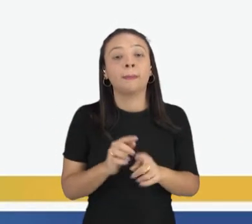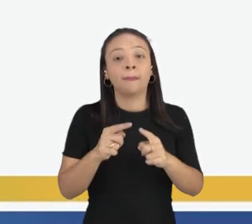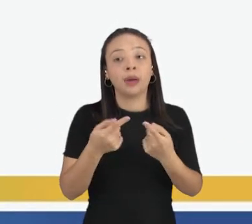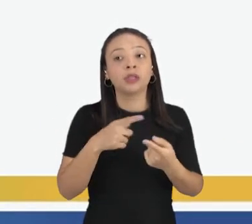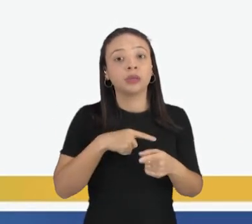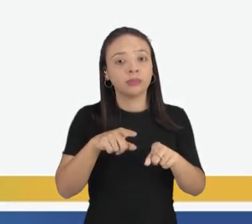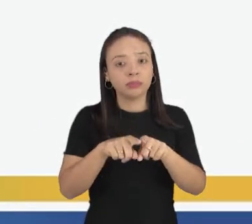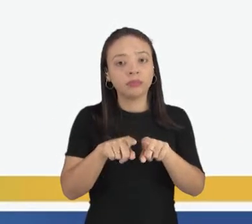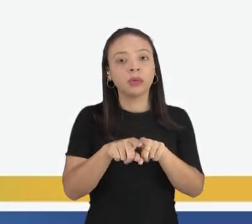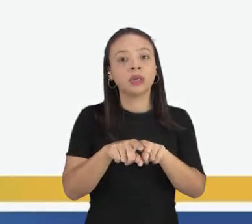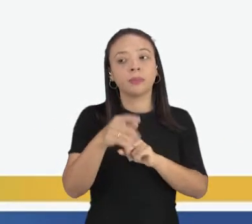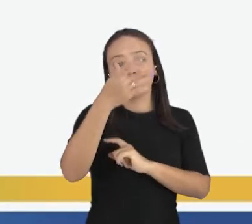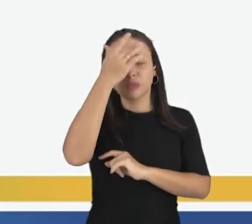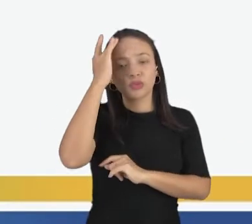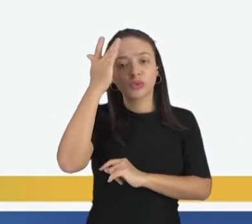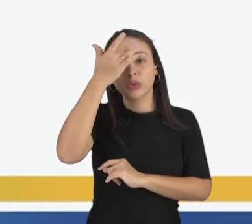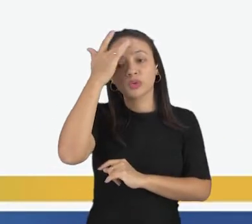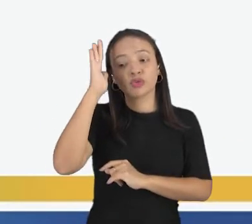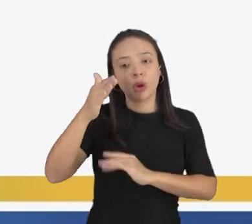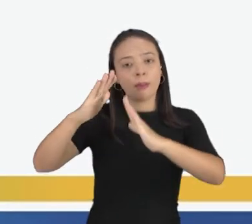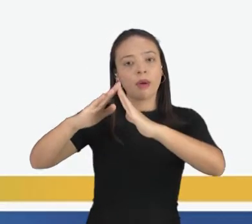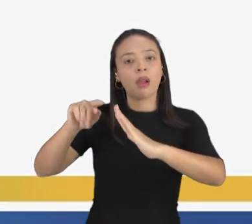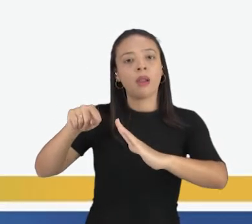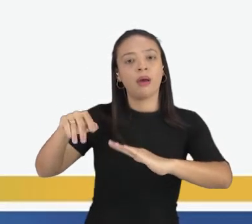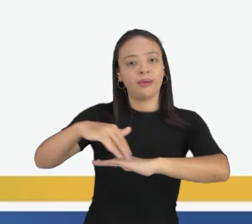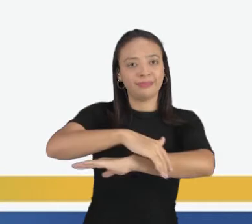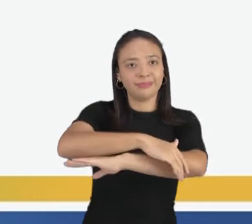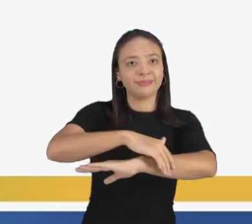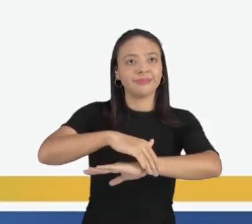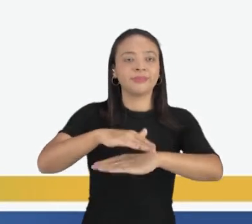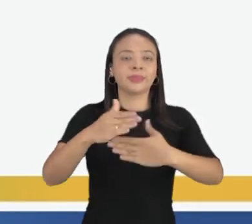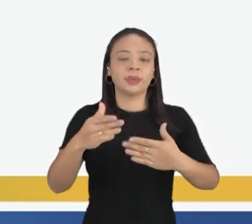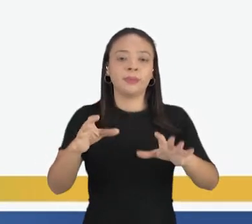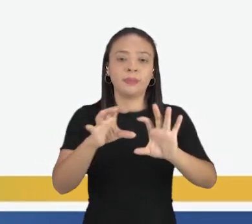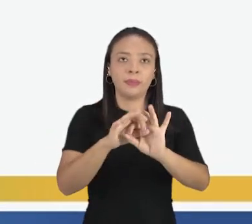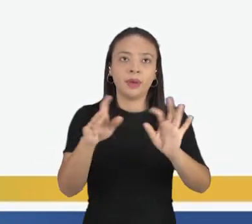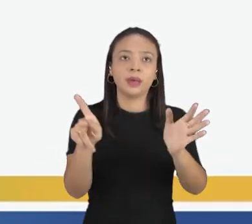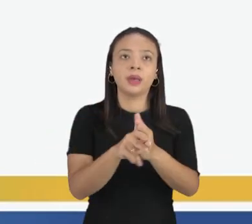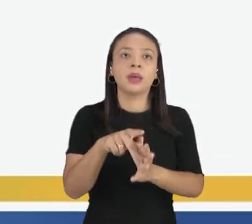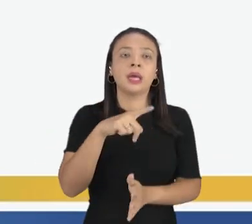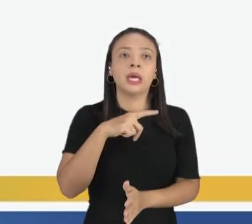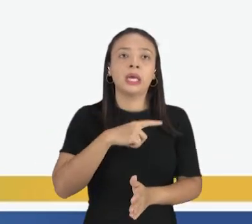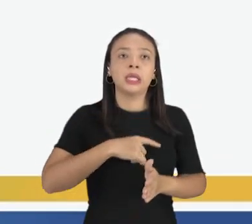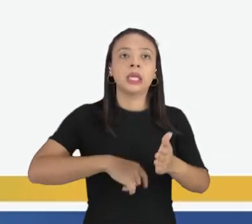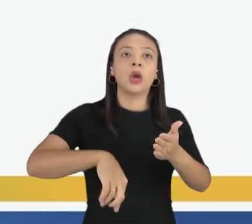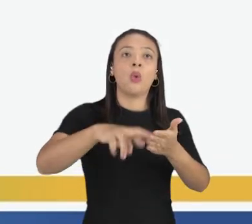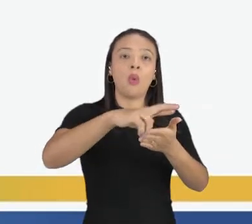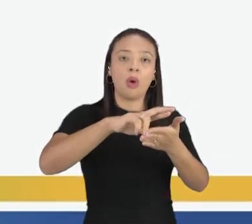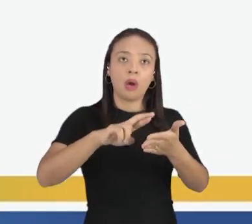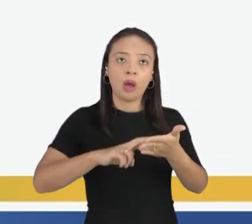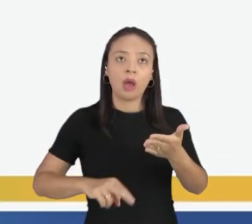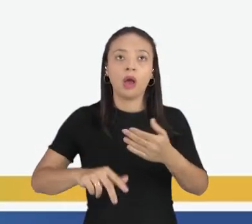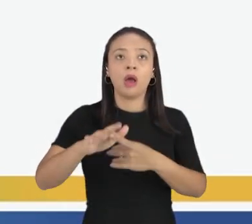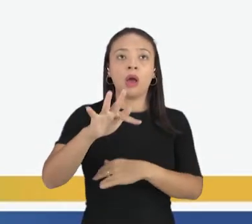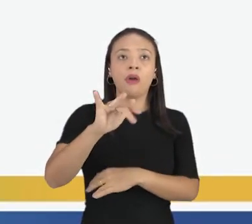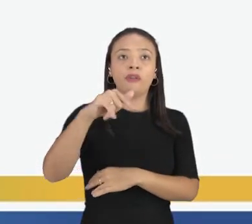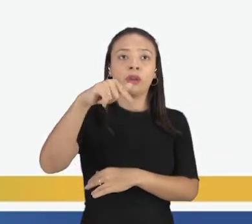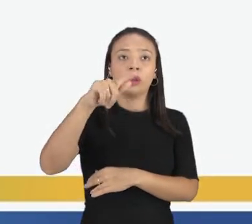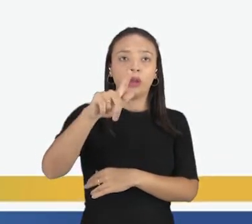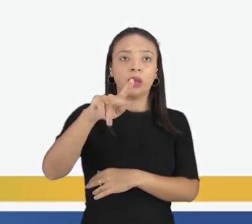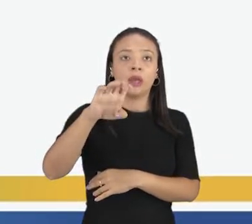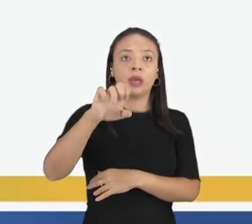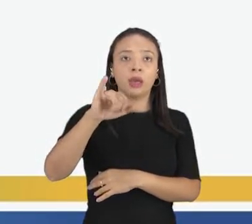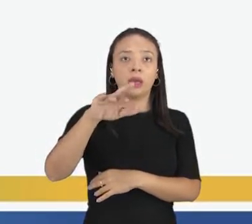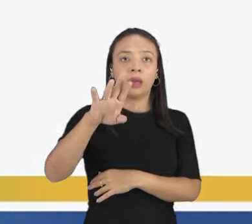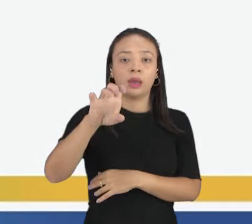nesses espaços. Pessoal, e aí dentro desse contexto a gente tem, né, o relatório Figueiredo, que ele foi produzido então pelo próprio Estado brasileiro